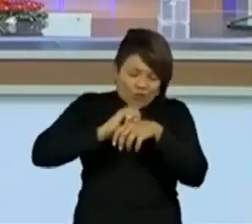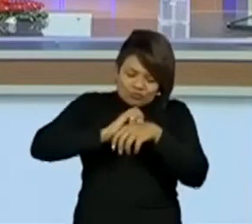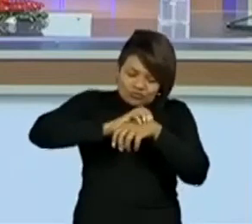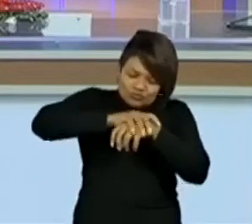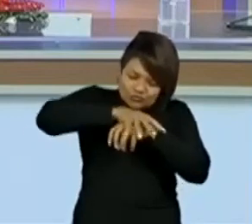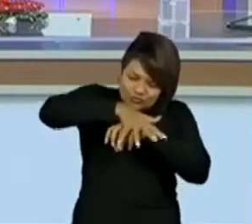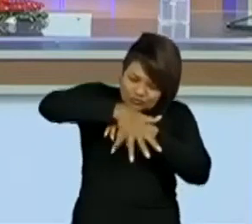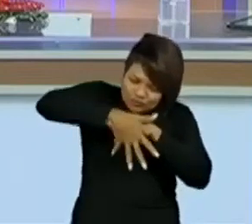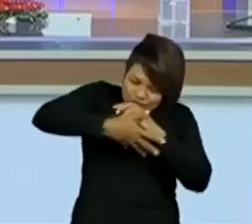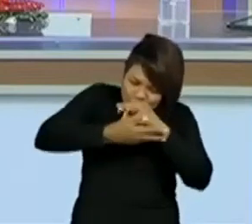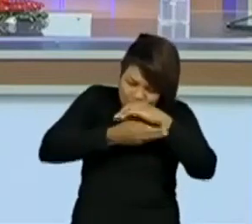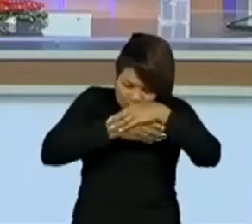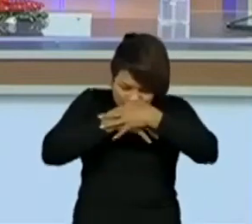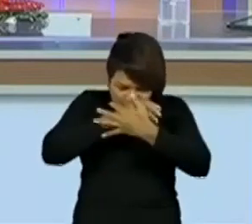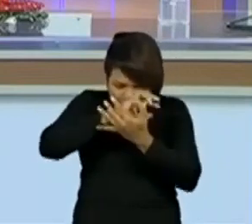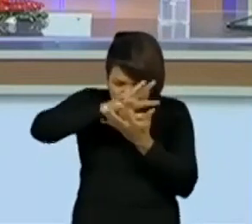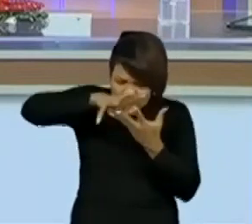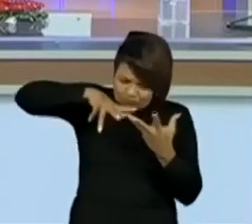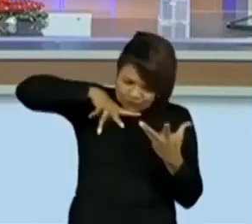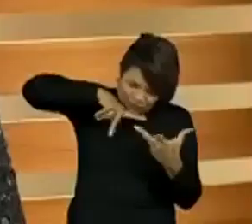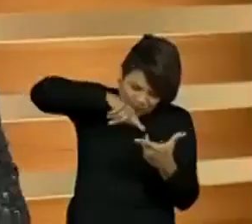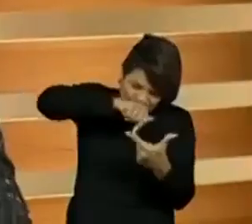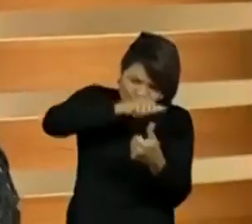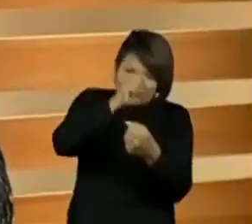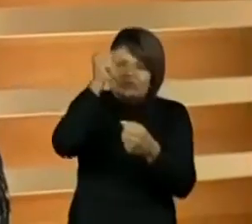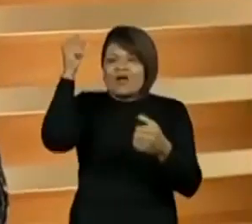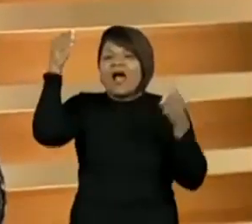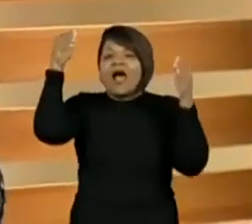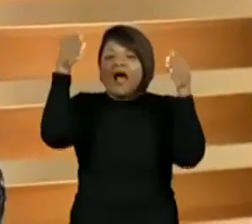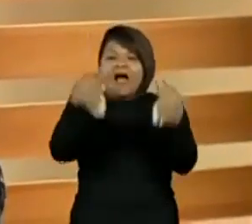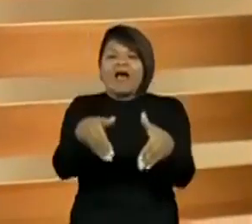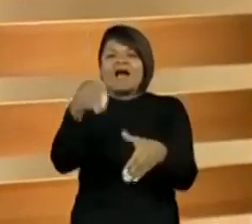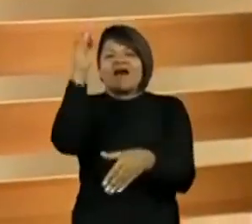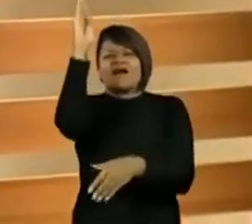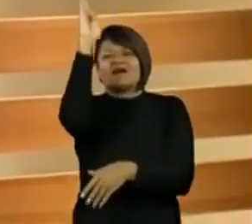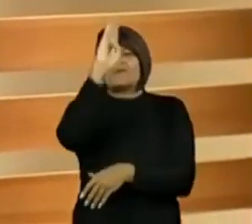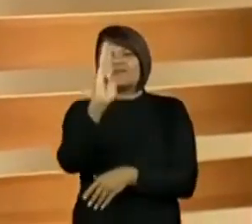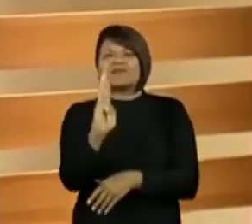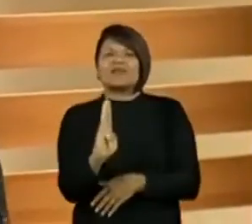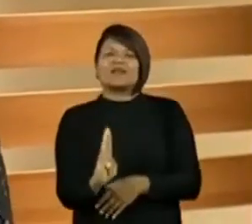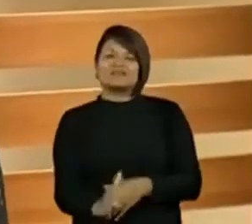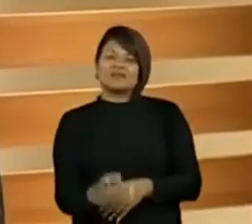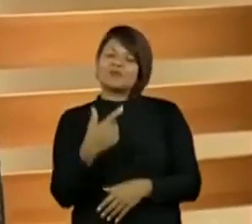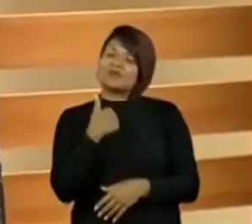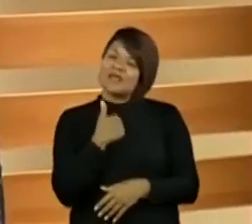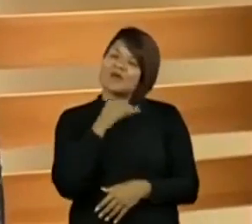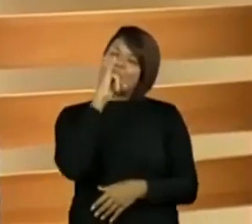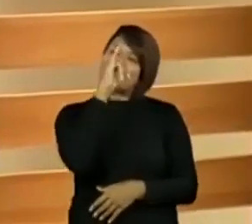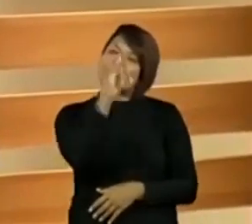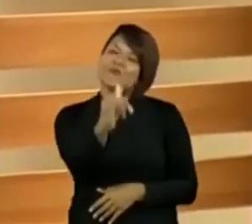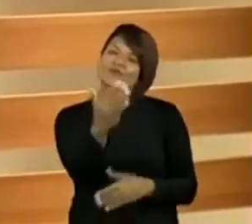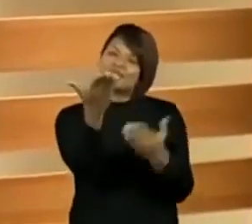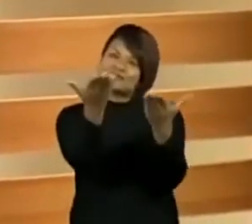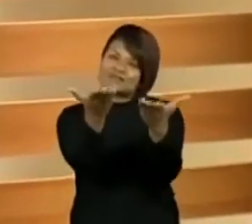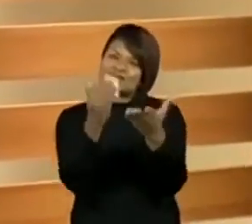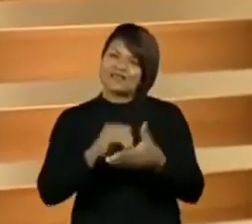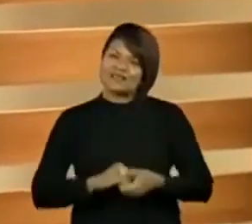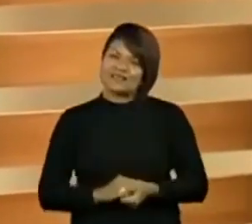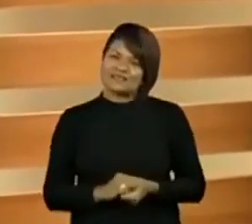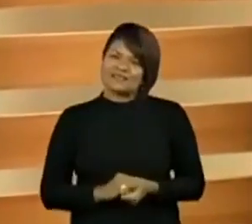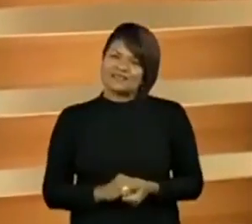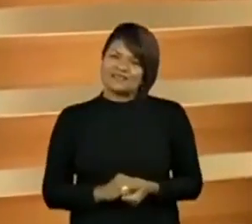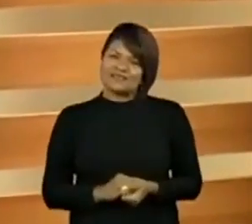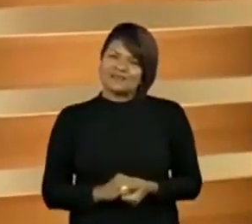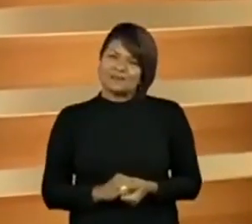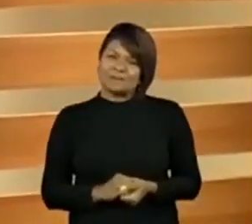vindo parar aqui, onde eu conto a vocês. Que foi assim,